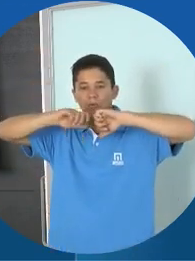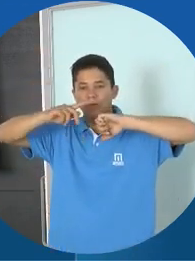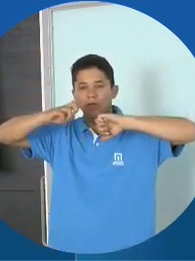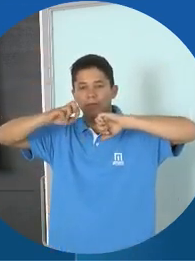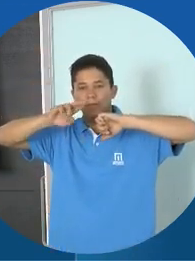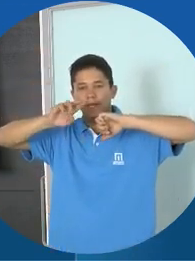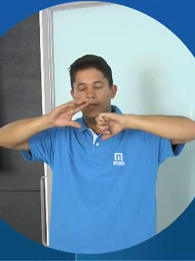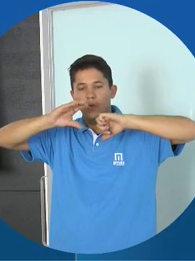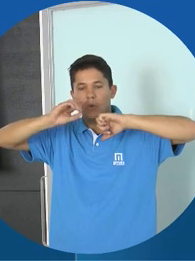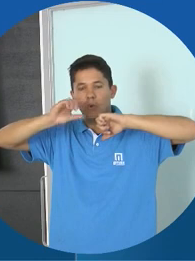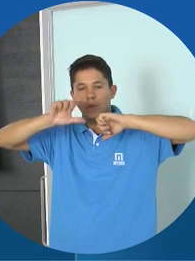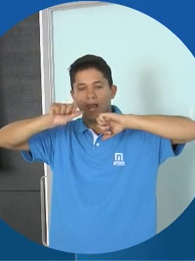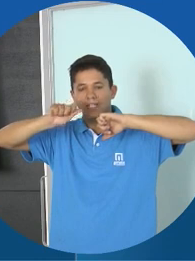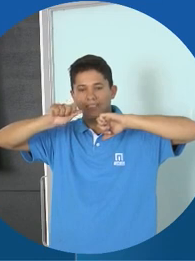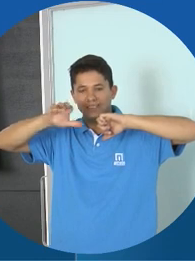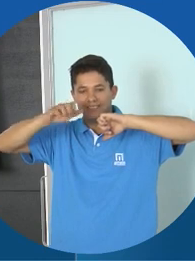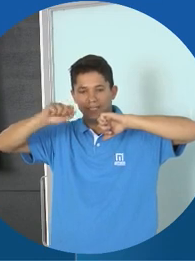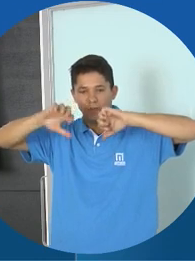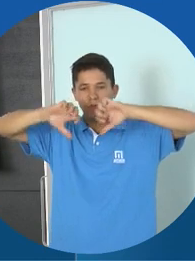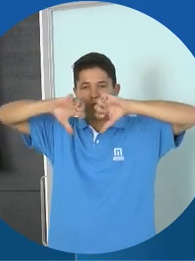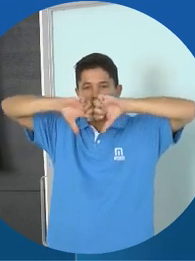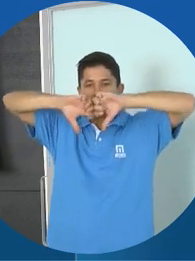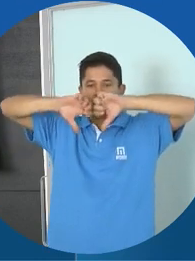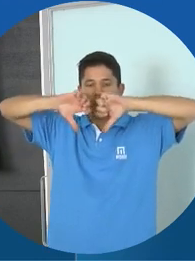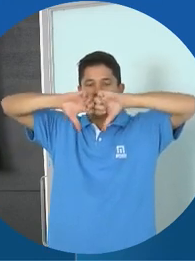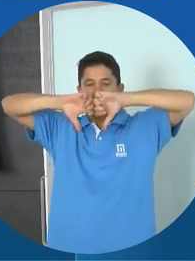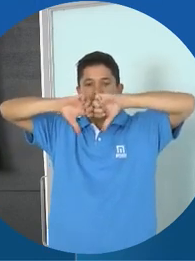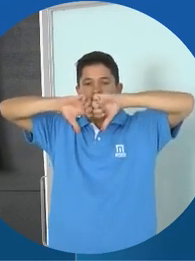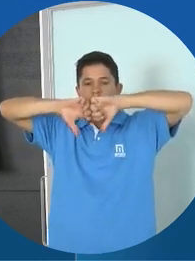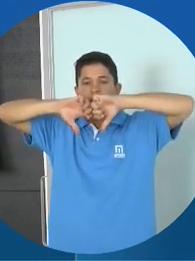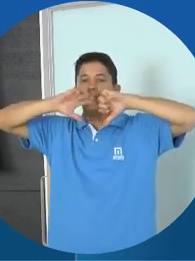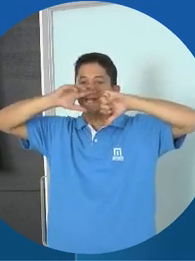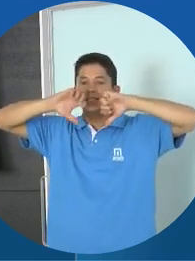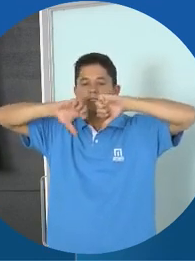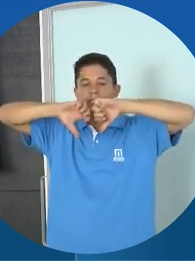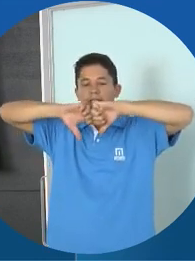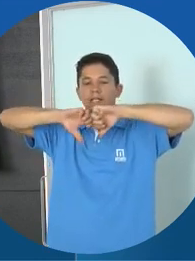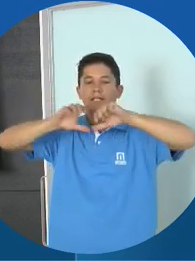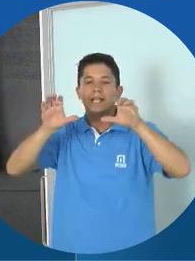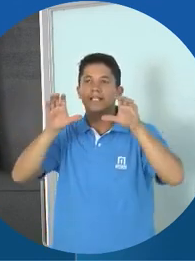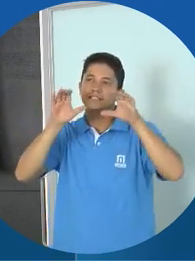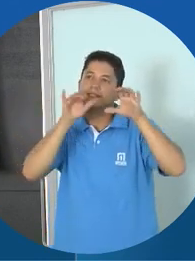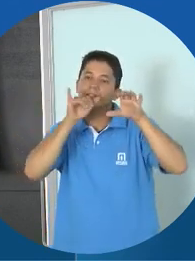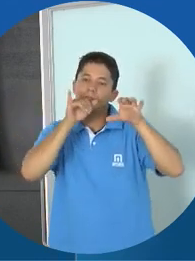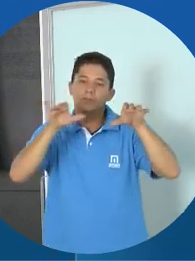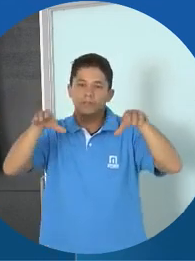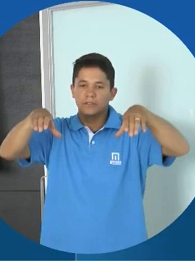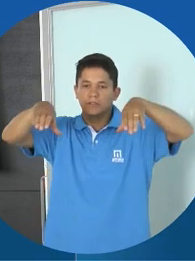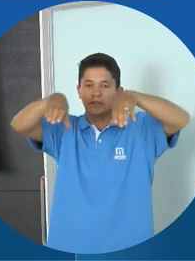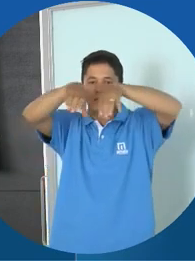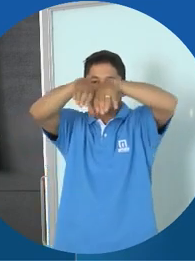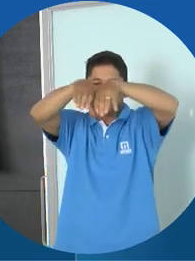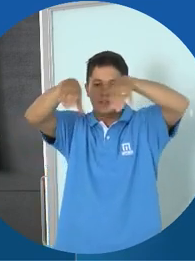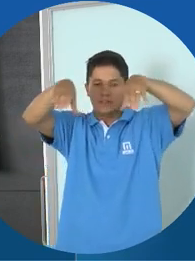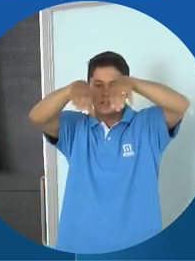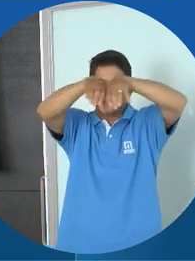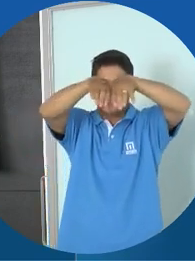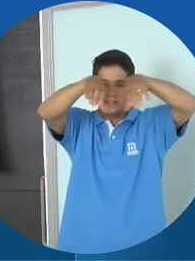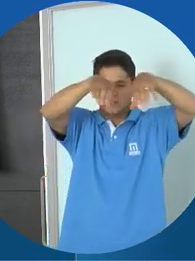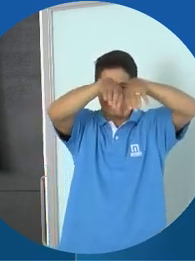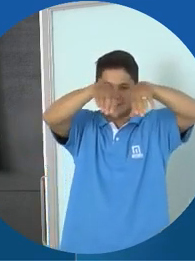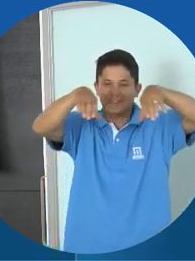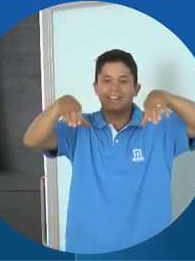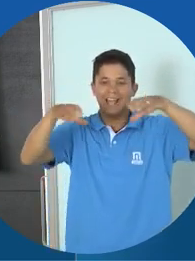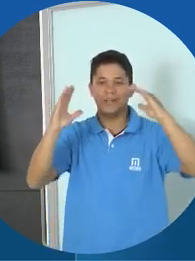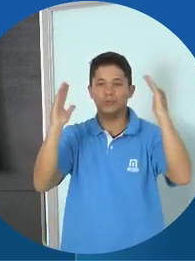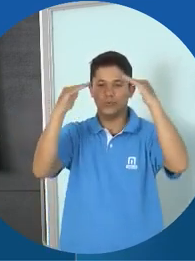com desequilíbrios de tensão, porque uma região percola mais que a outra, pistas de aeroporto que não têm capacidade de